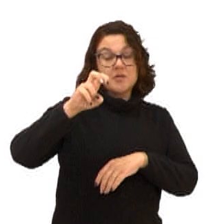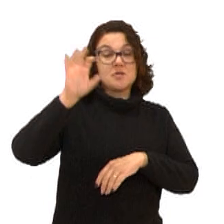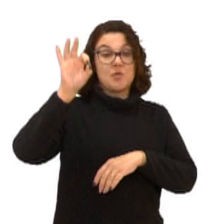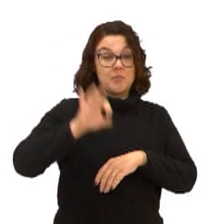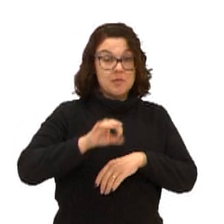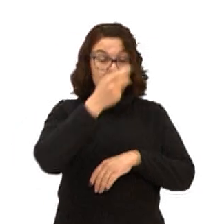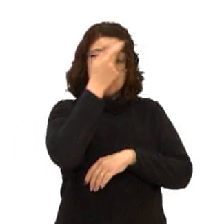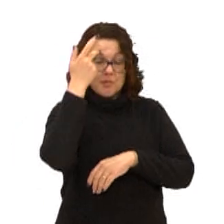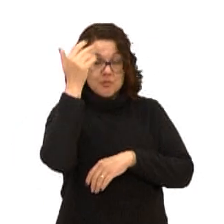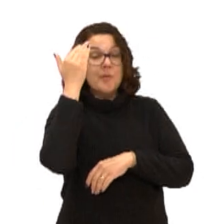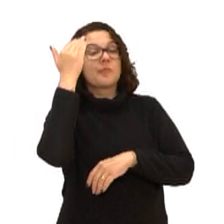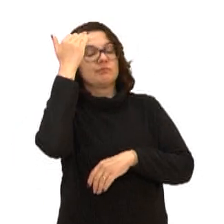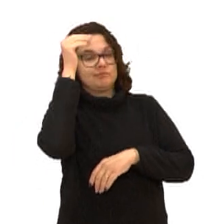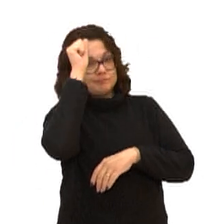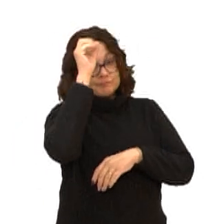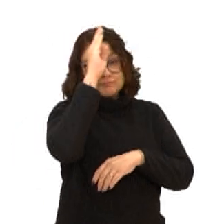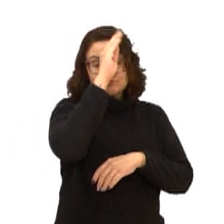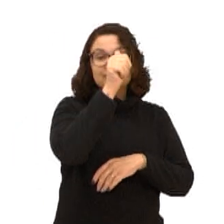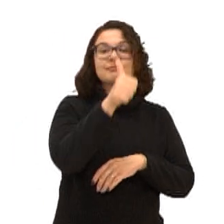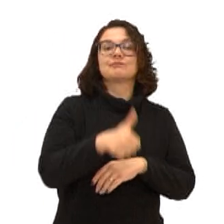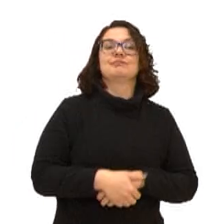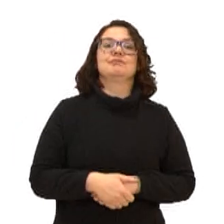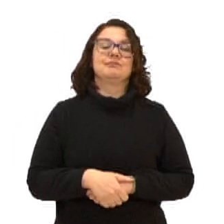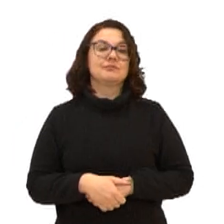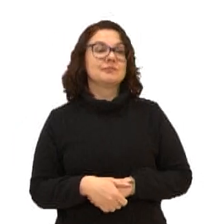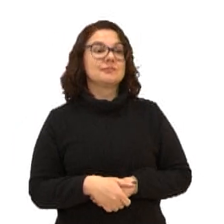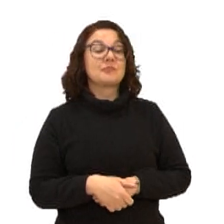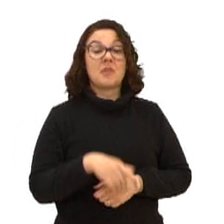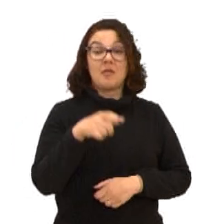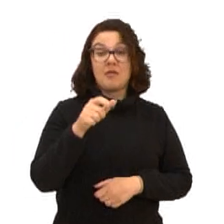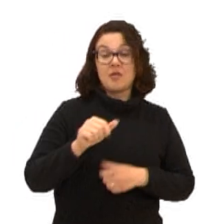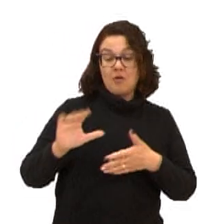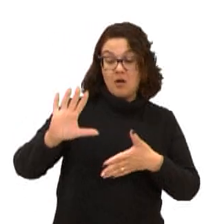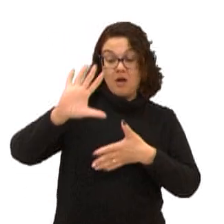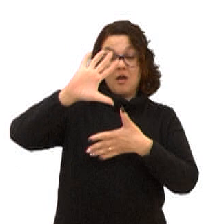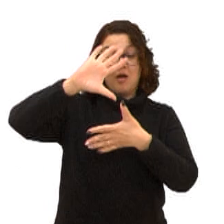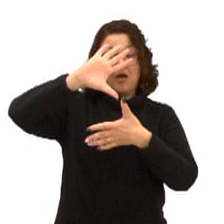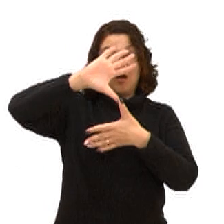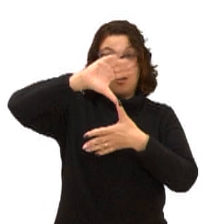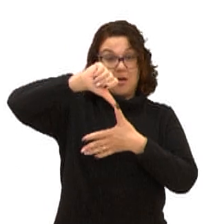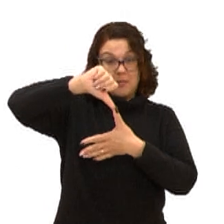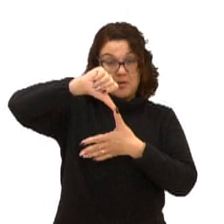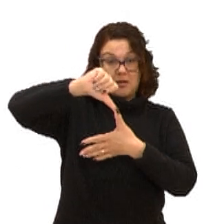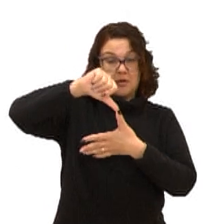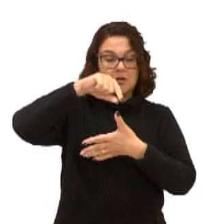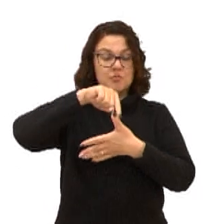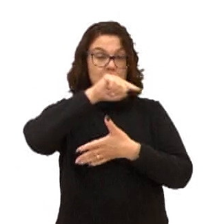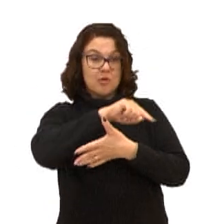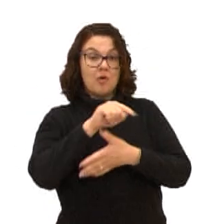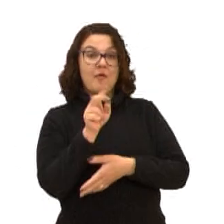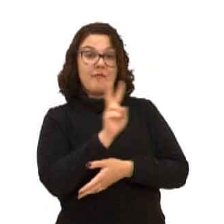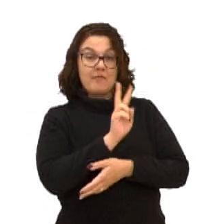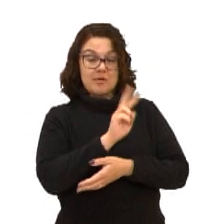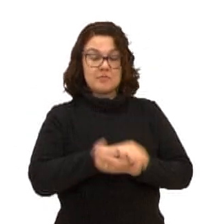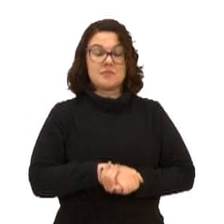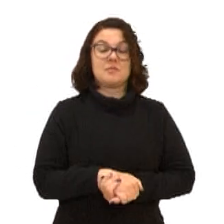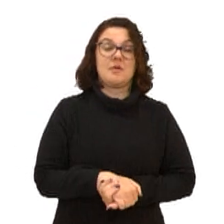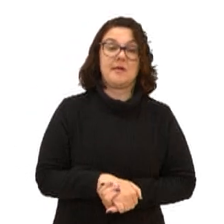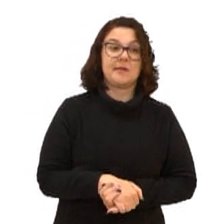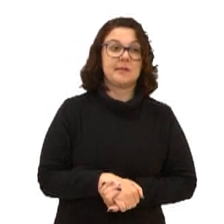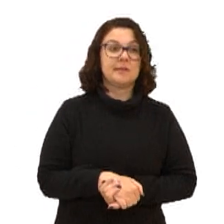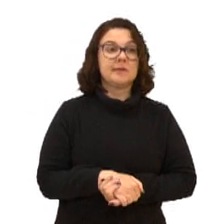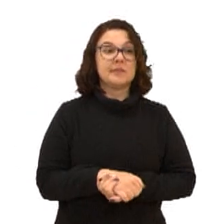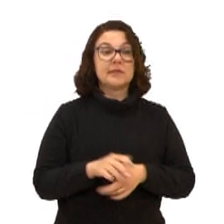95% das pessoas alfabetizadas. A gente tem aqui na América do Sul a Venezuela, e